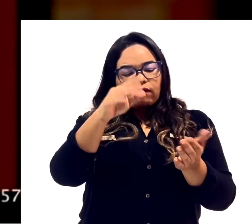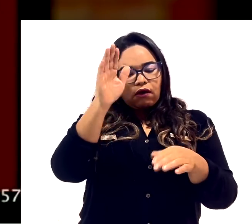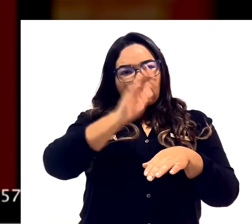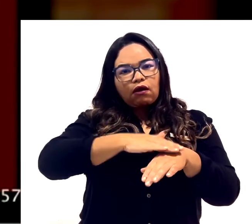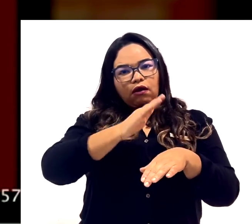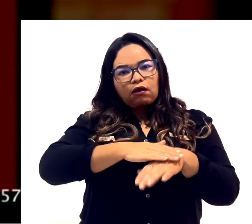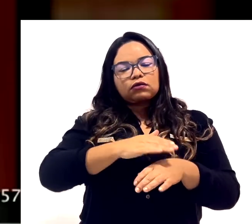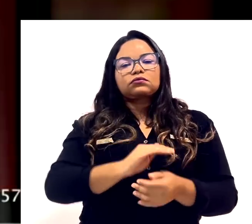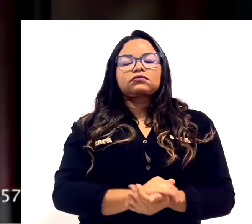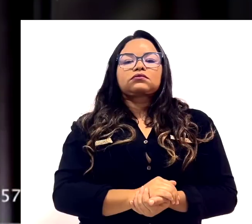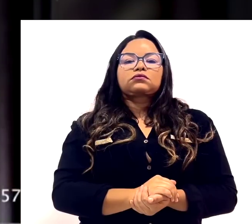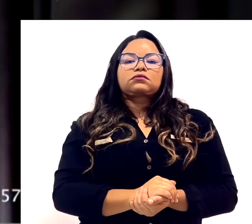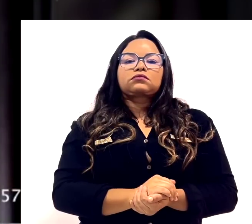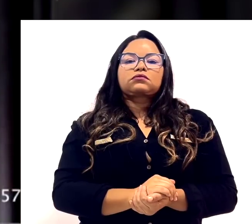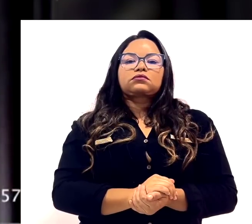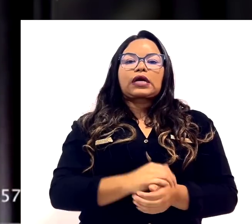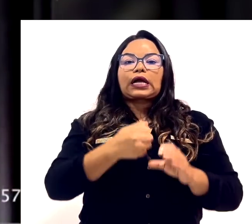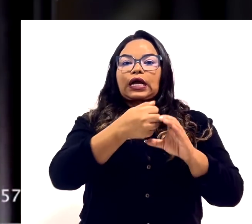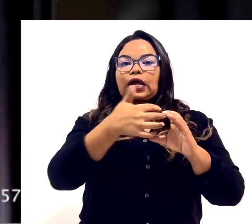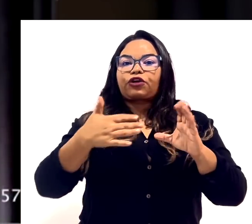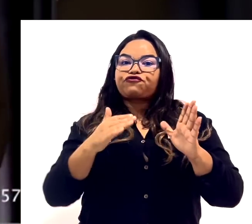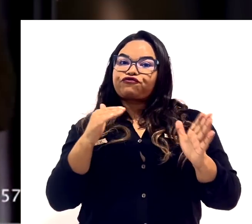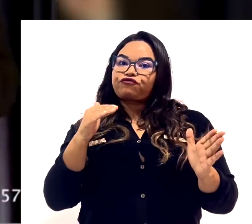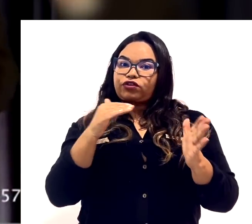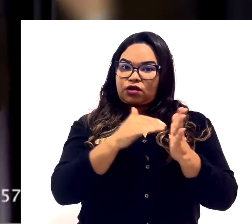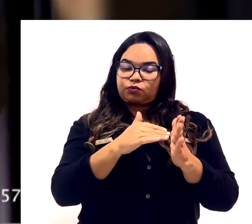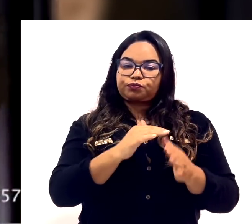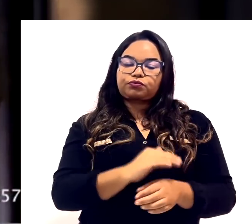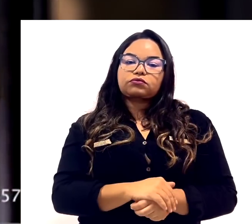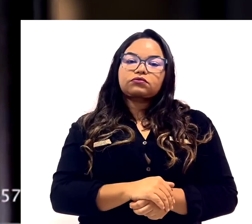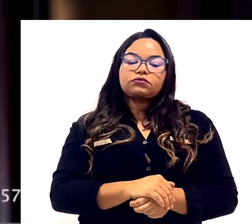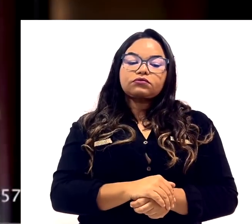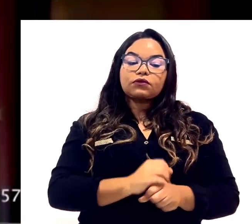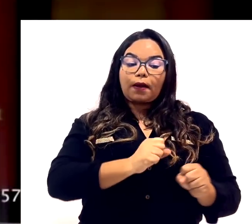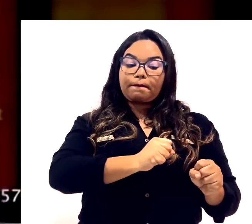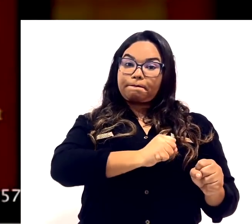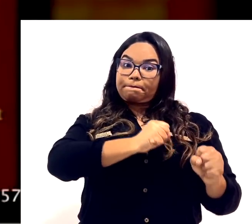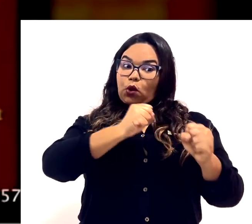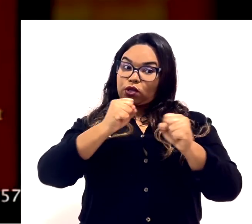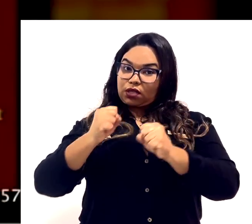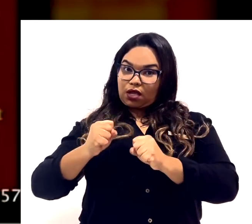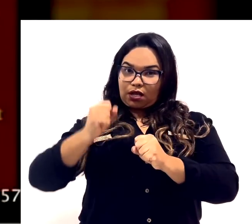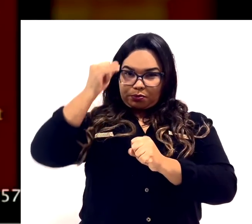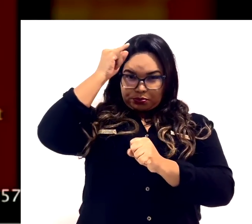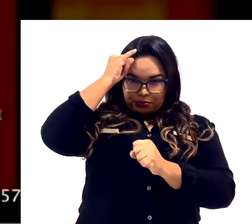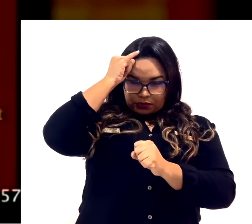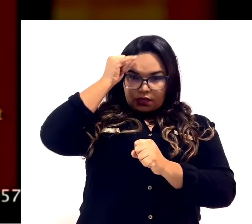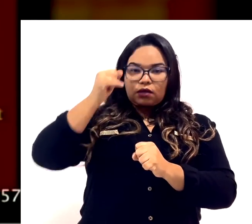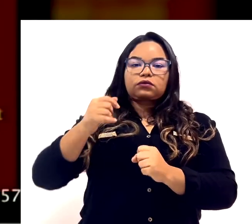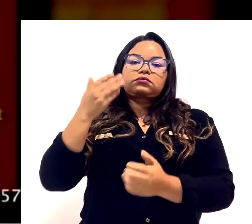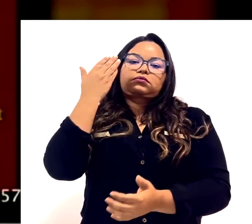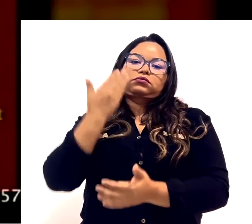vocês mesmos. Agora, o critério final. O seu reino será tirado no fim dos tempos.